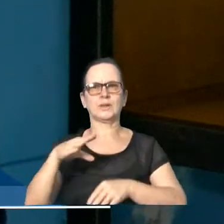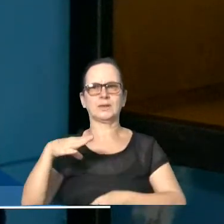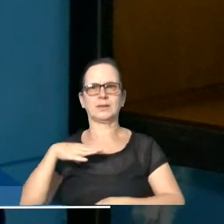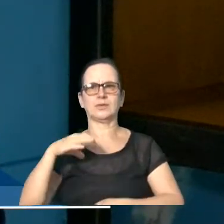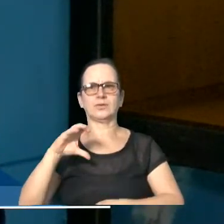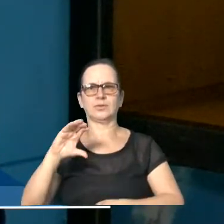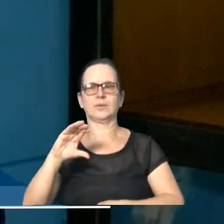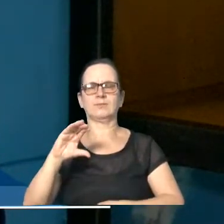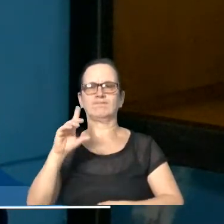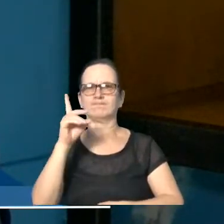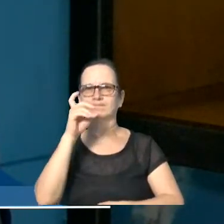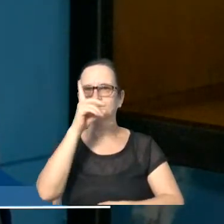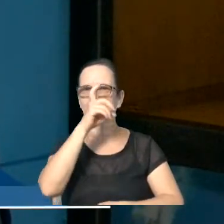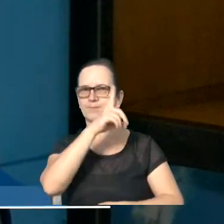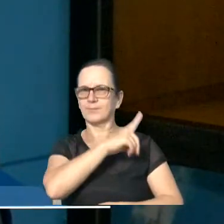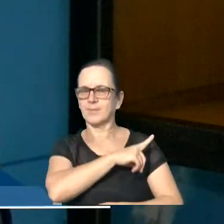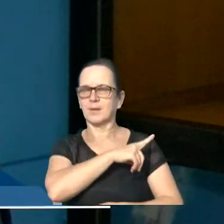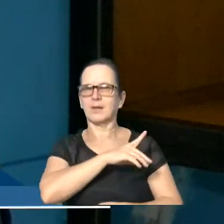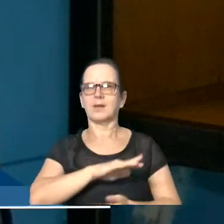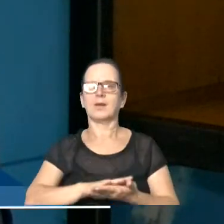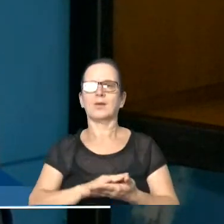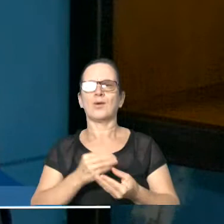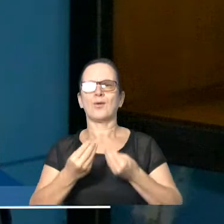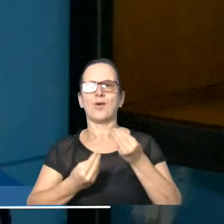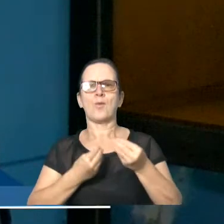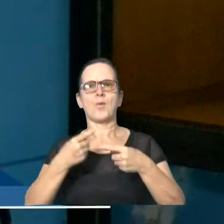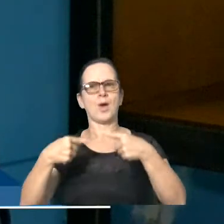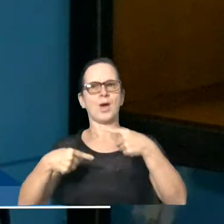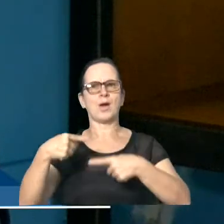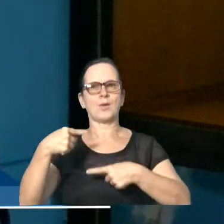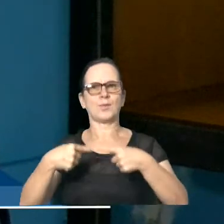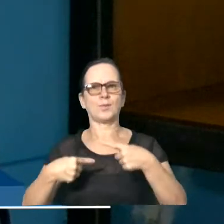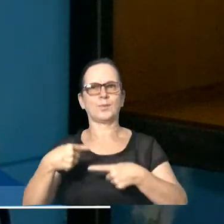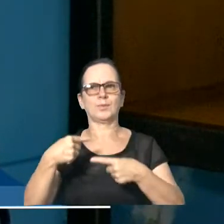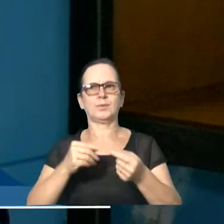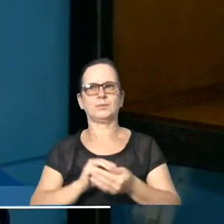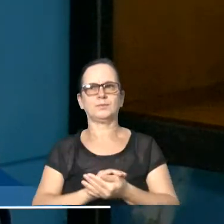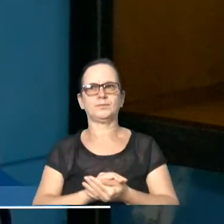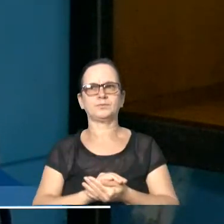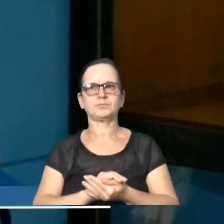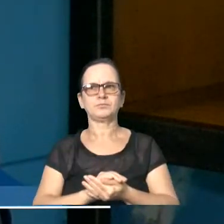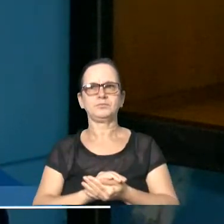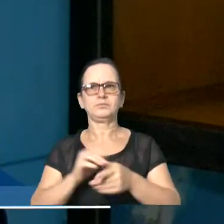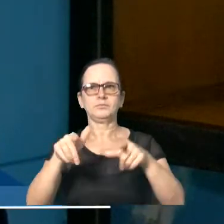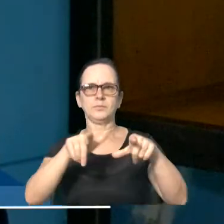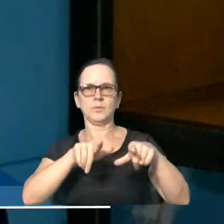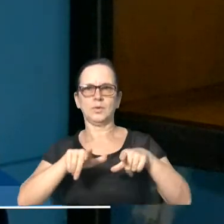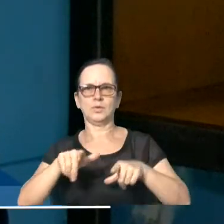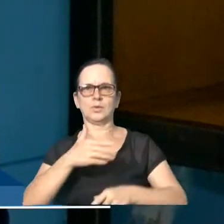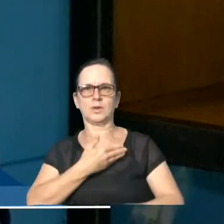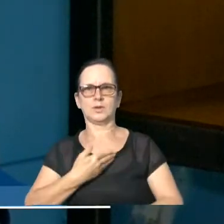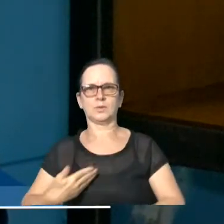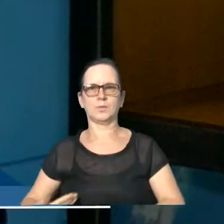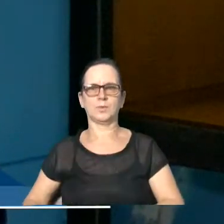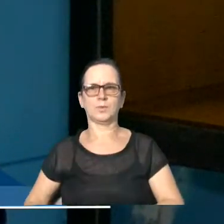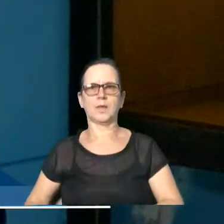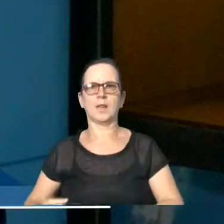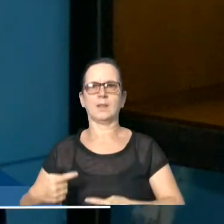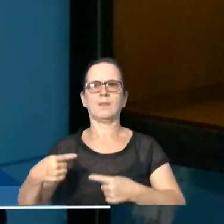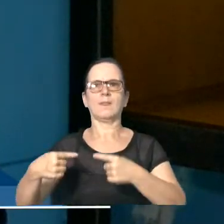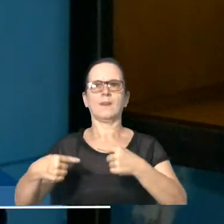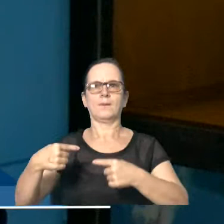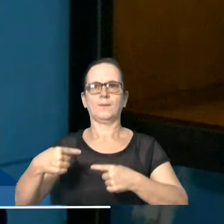cidade. A política de manutenção dos próprios públicos. A política